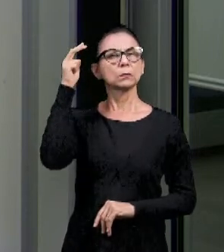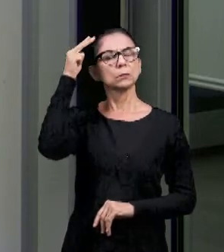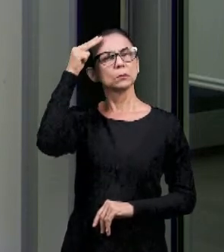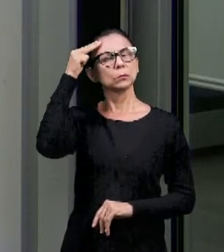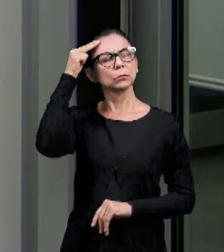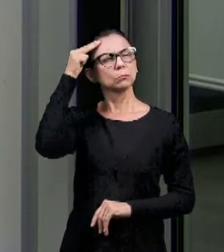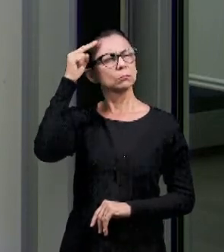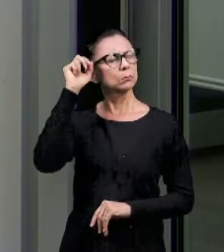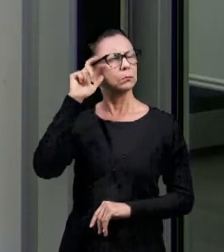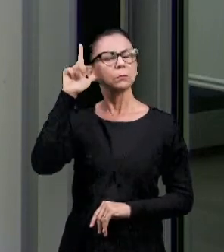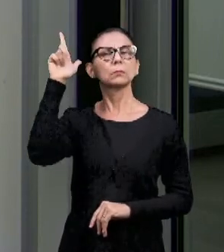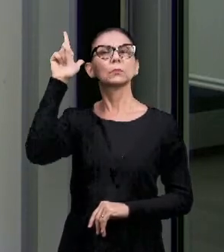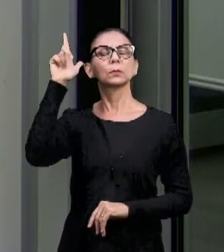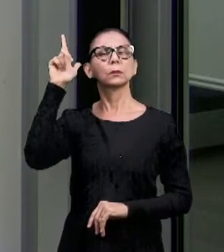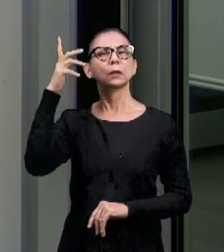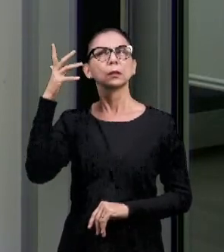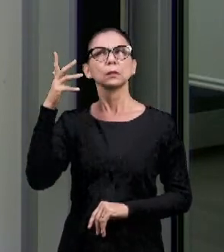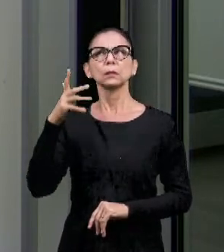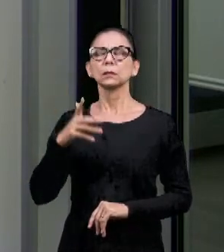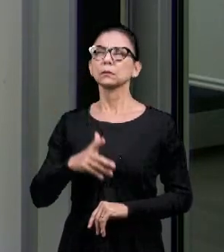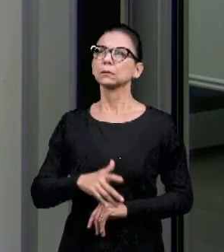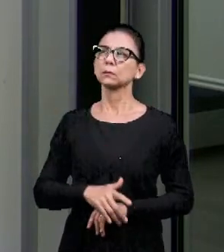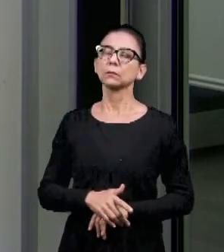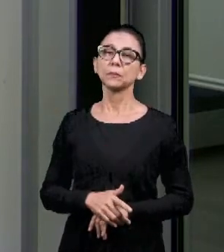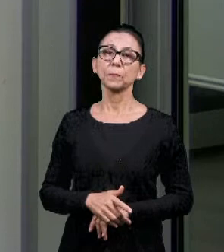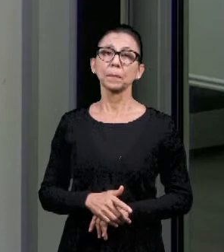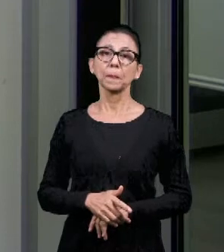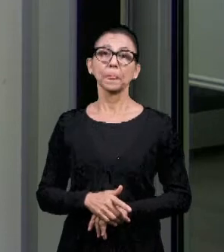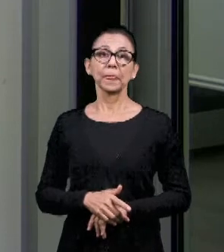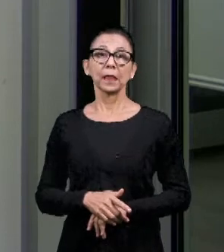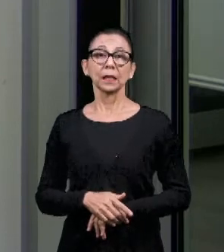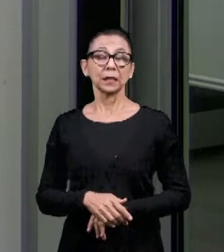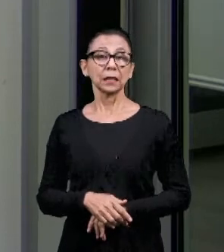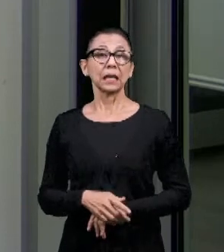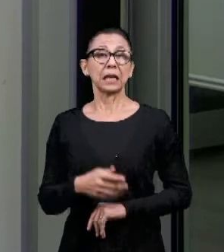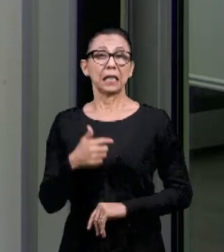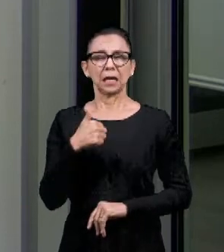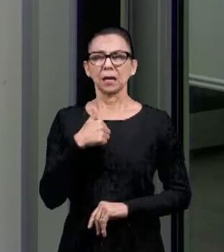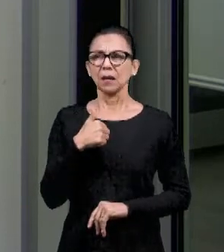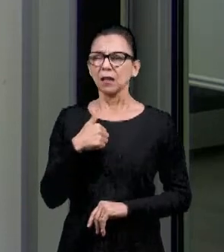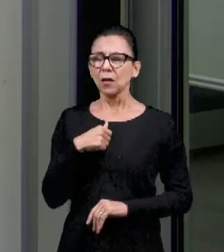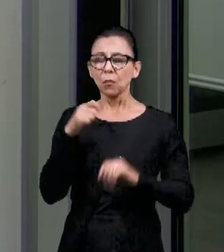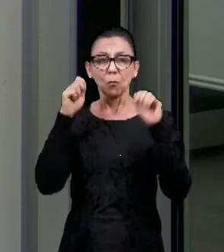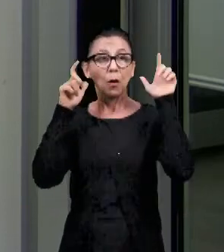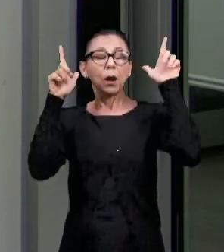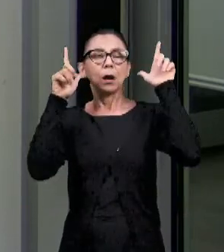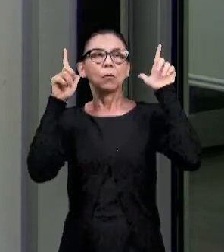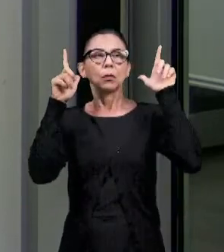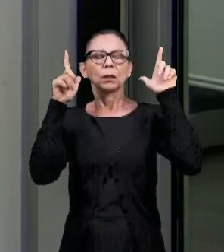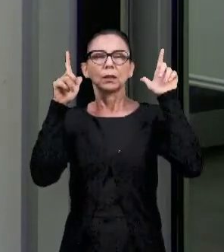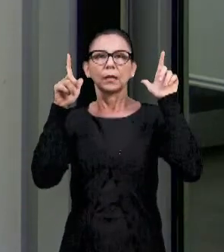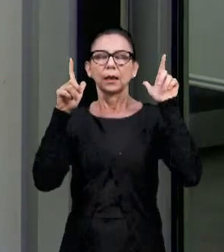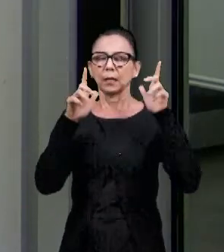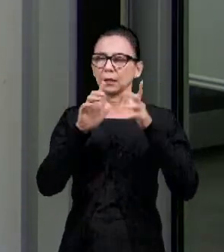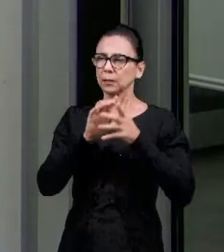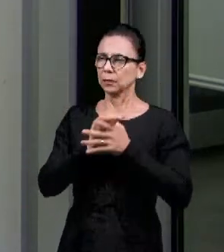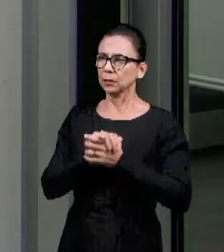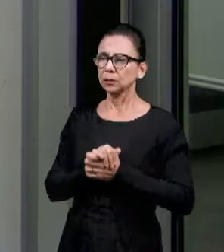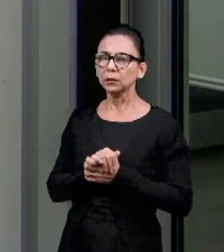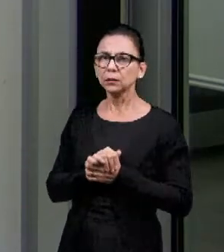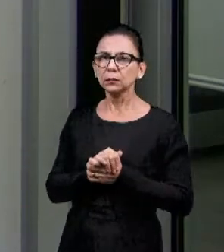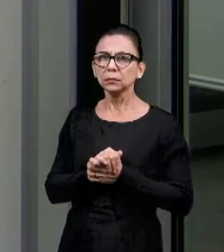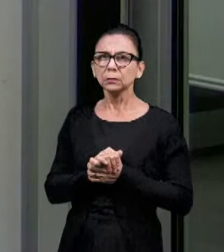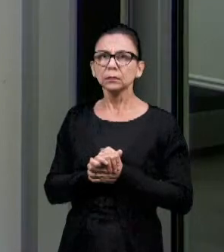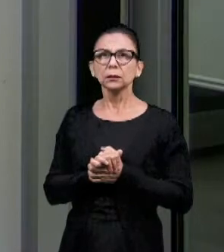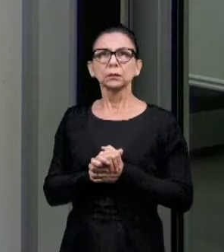E embora eu tivesse 14 anos de idade, eu acordei, sabe, pastor Josias e Jorge e aqueles que nos assistem, eu